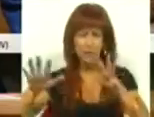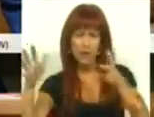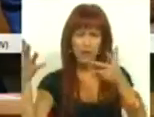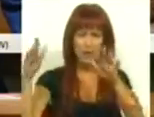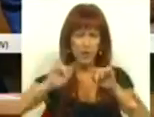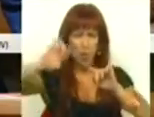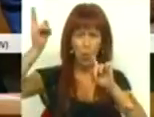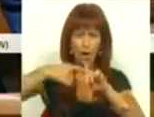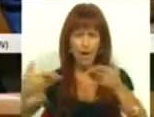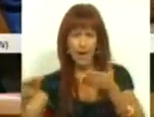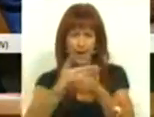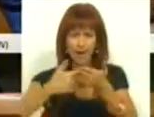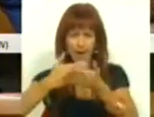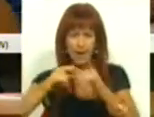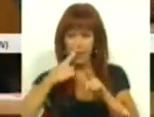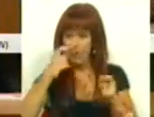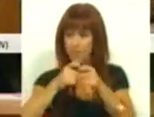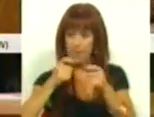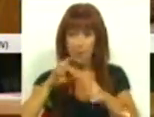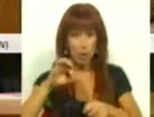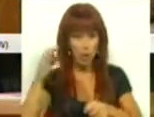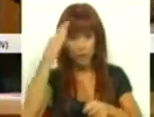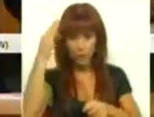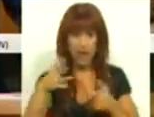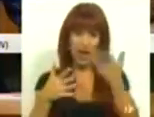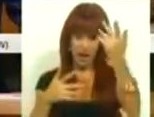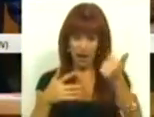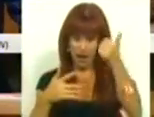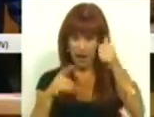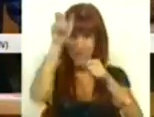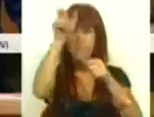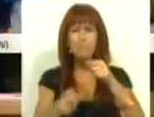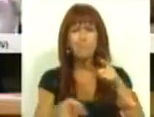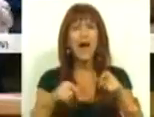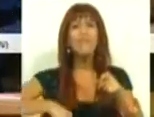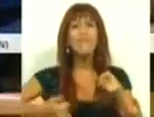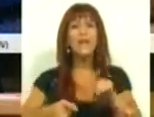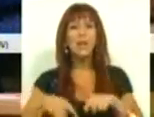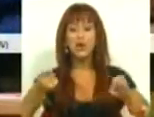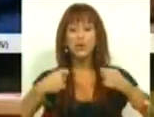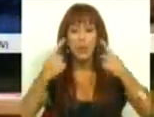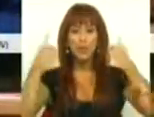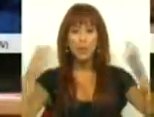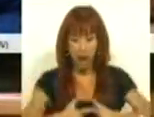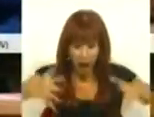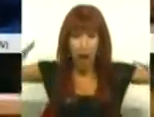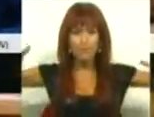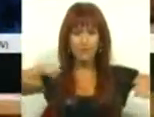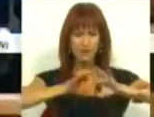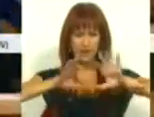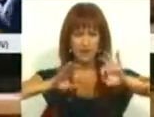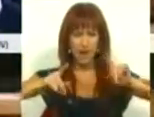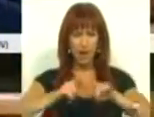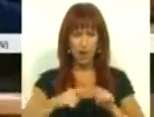médio anual da economia próximo de 8%, é aquela barra verde, a despesa pública cresceu também a este